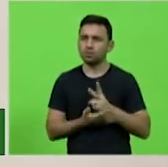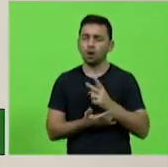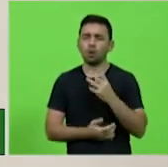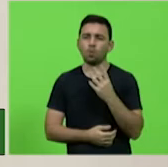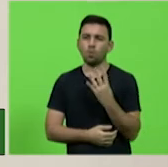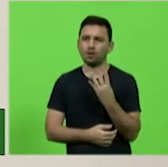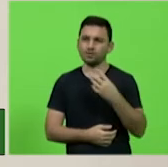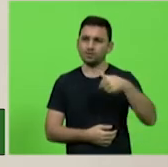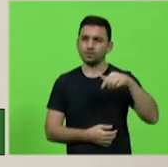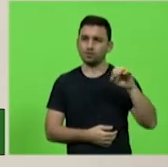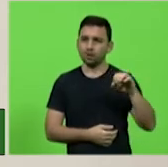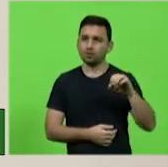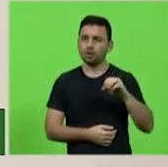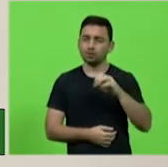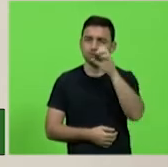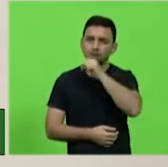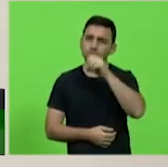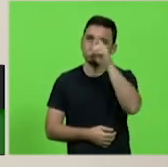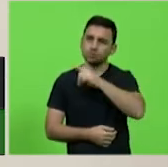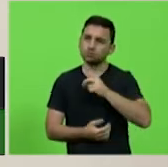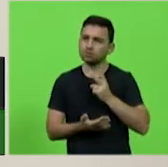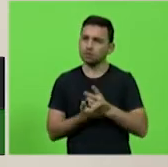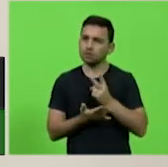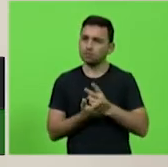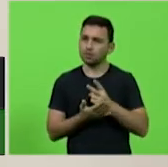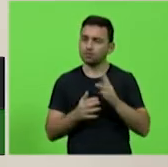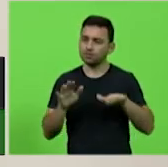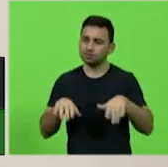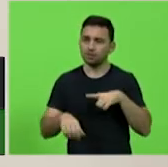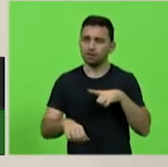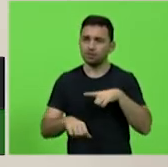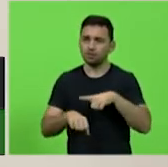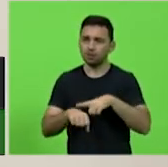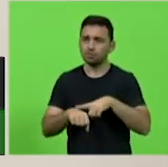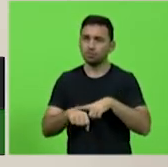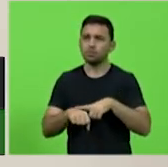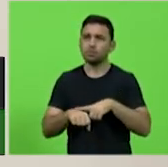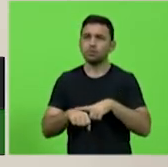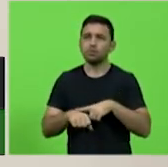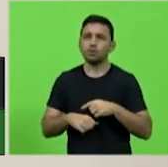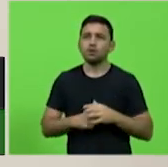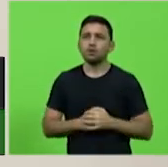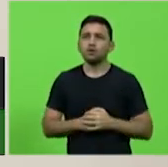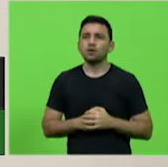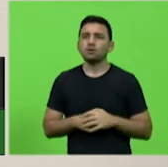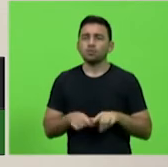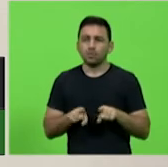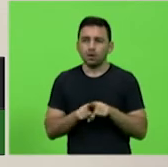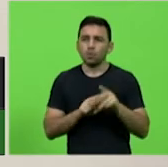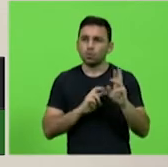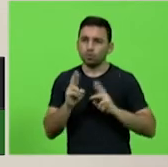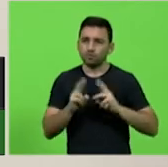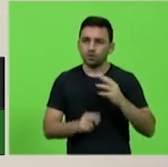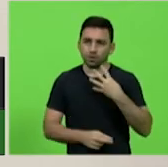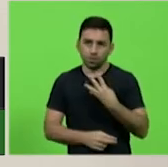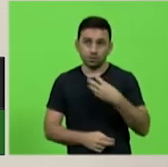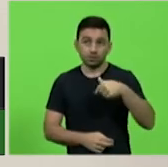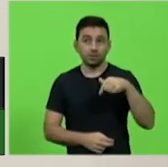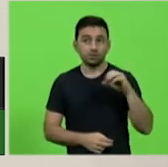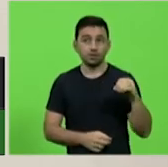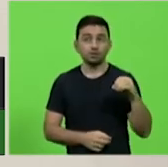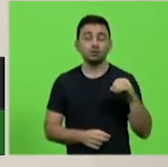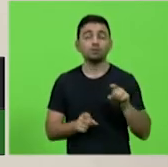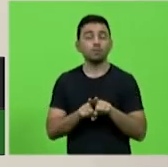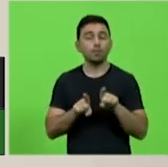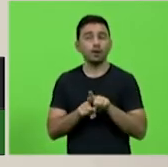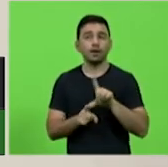470 pedalando nos finais de semana que resta um tempo. E toda, na extensão da rodovia 470, bem como na 101,